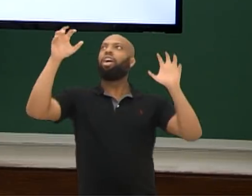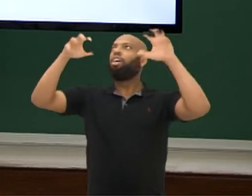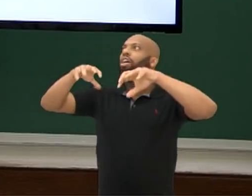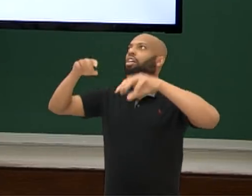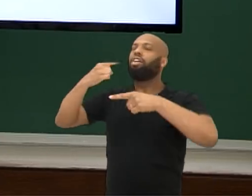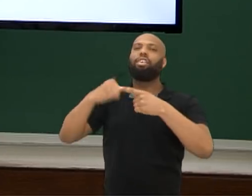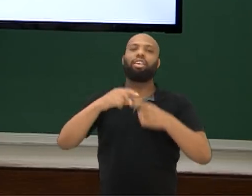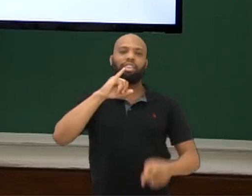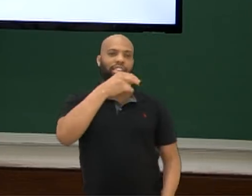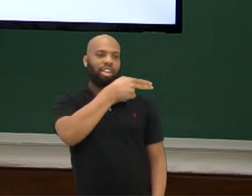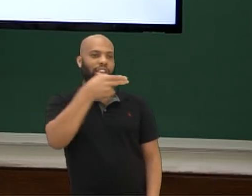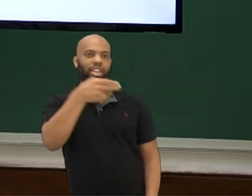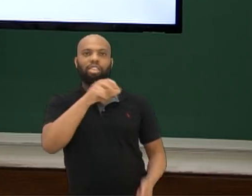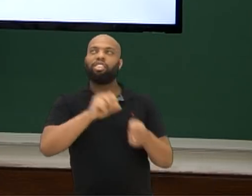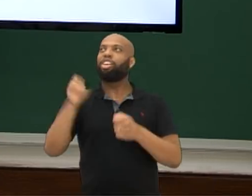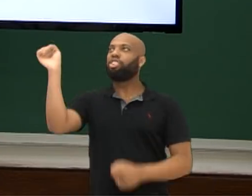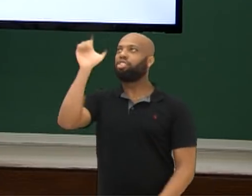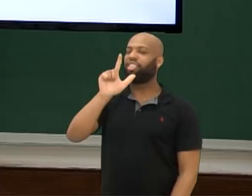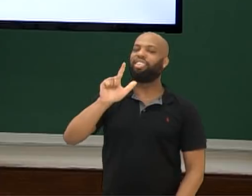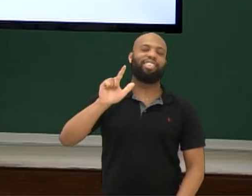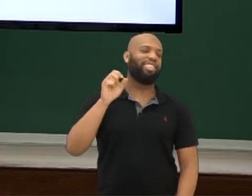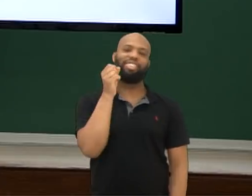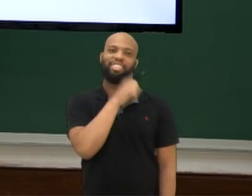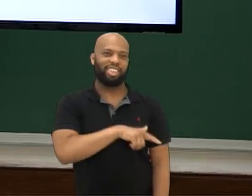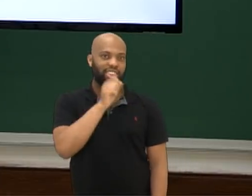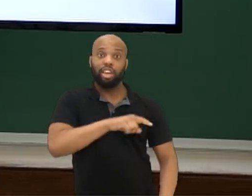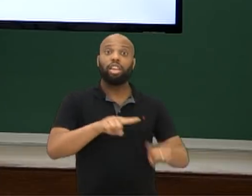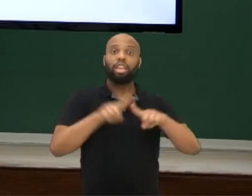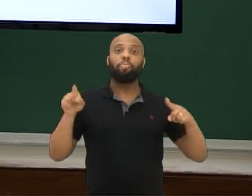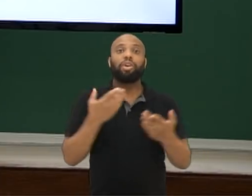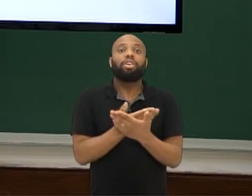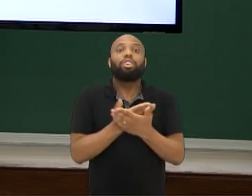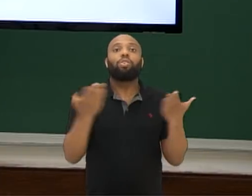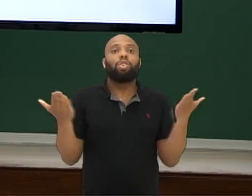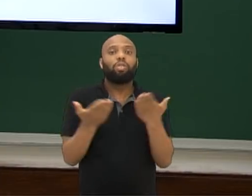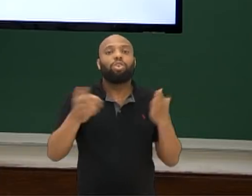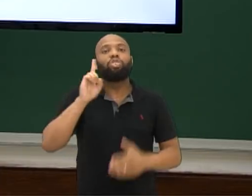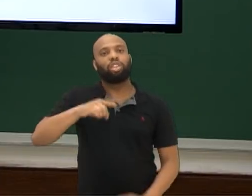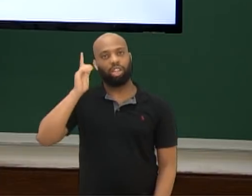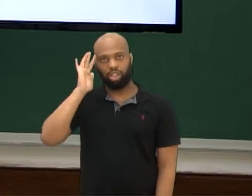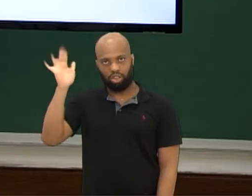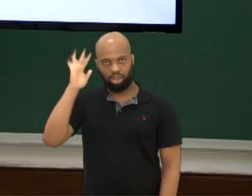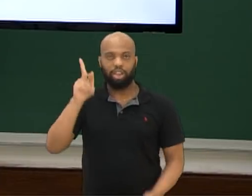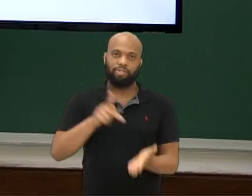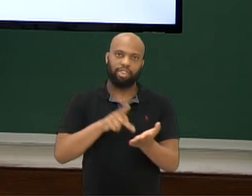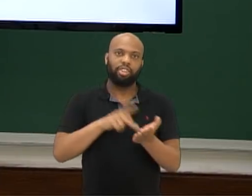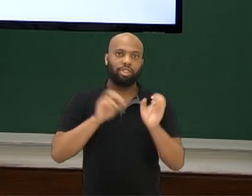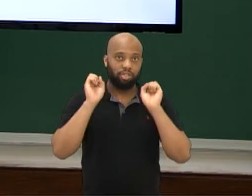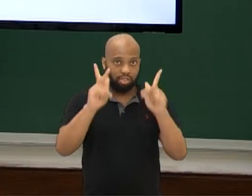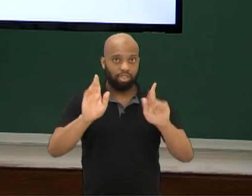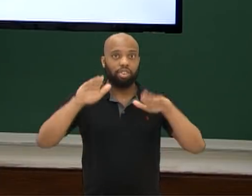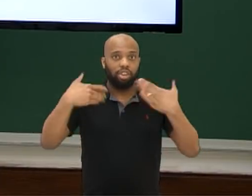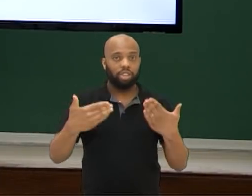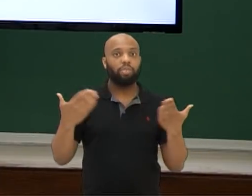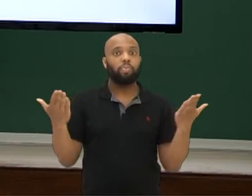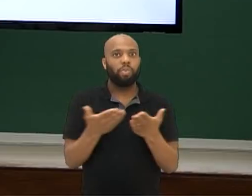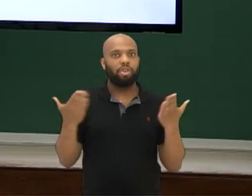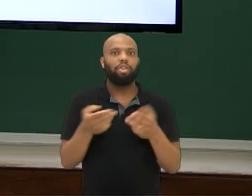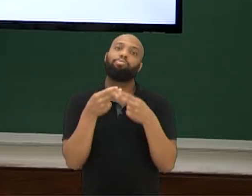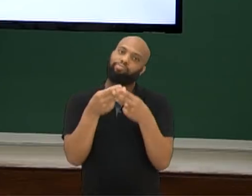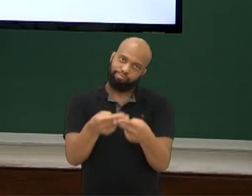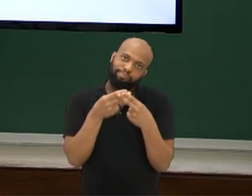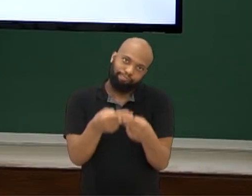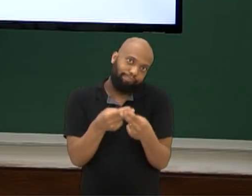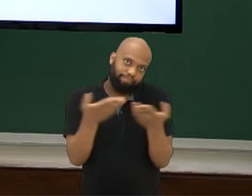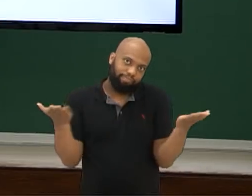dupla vai fazer sol e por aí vai, né? Mas essa aula, ela é mais teóricazinha mesmo, tá bom, galera? Beleza? Então, ó, haja